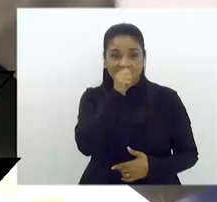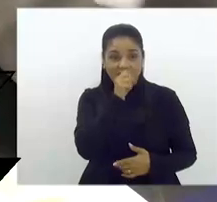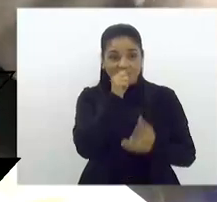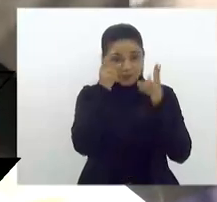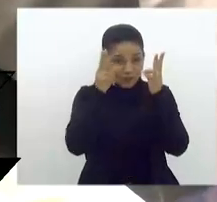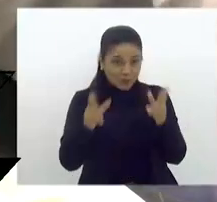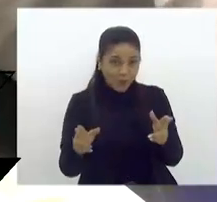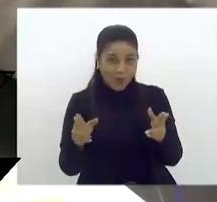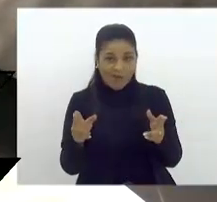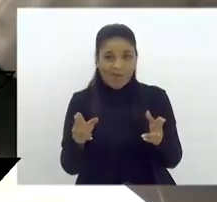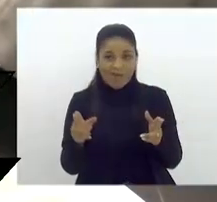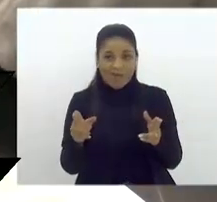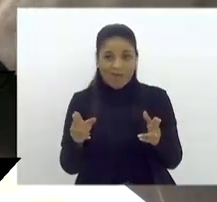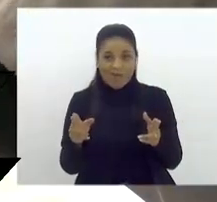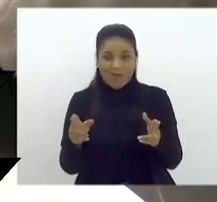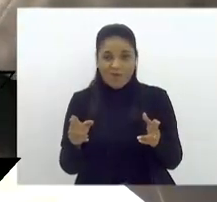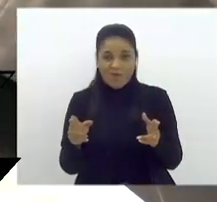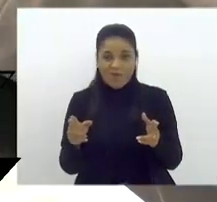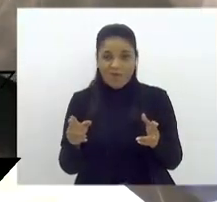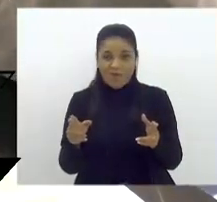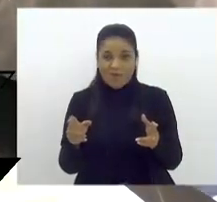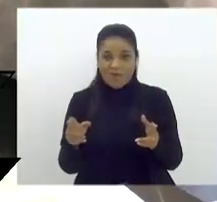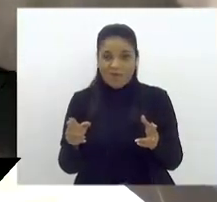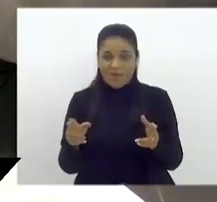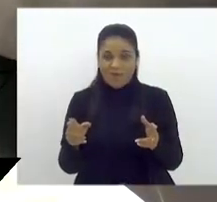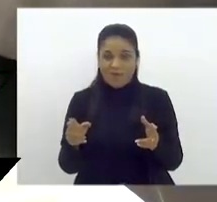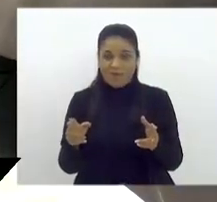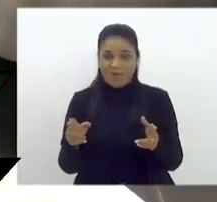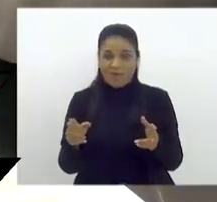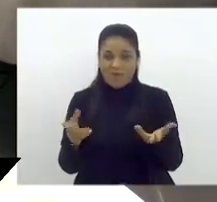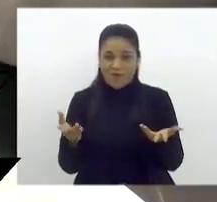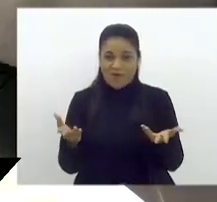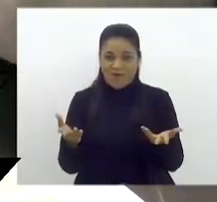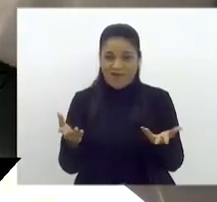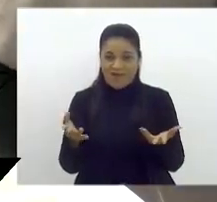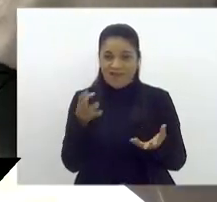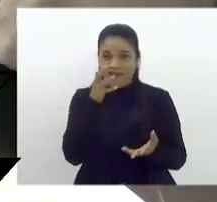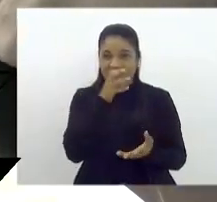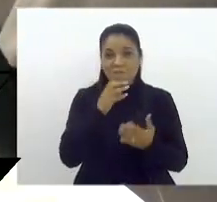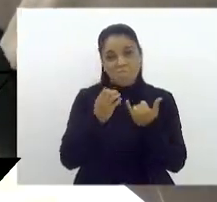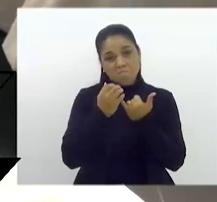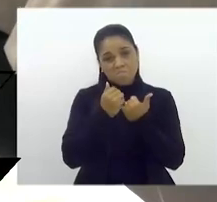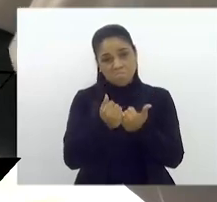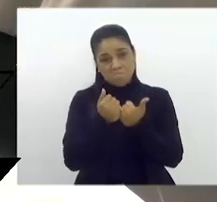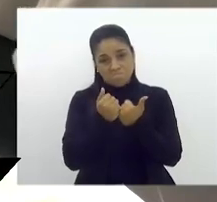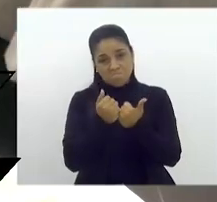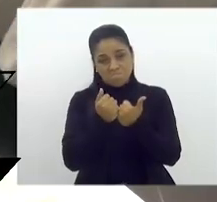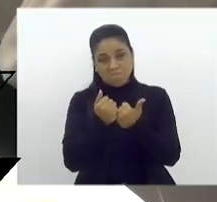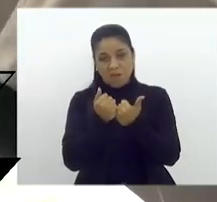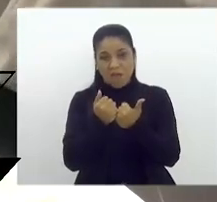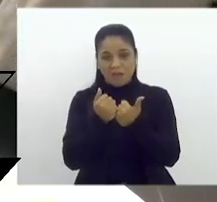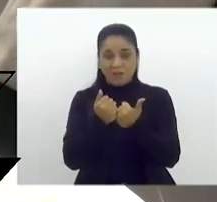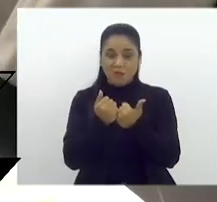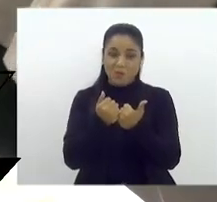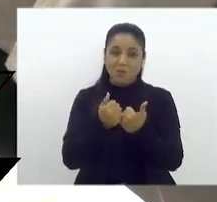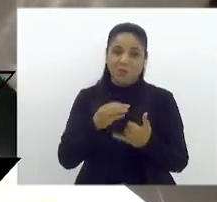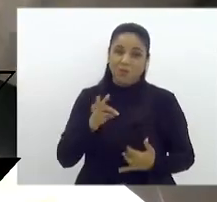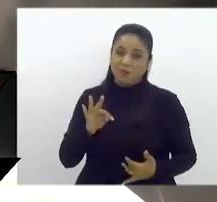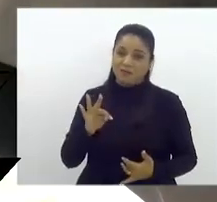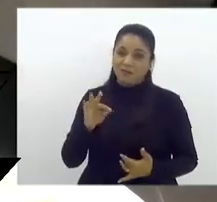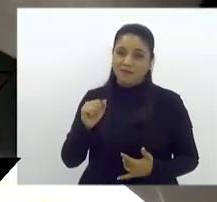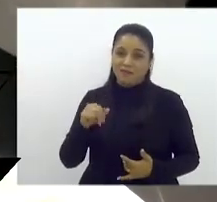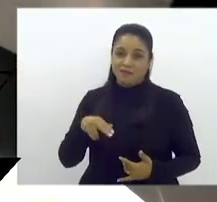Itaboraí. Se não era melhor, já fazer patrimônio material de Tanguá e Itaboraí,